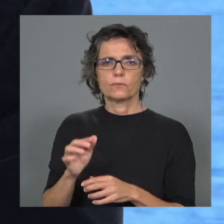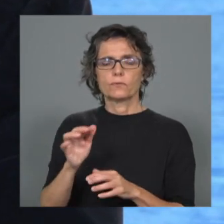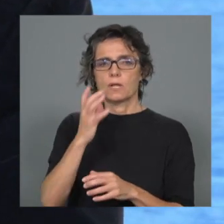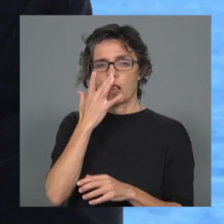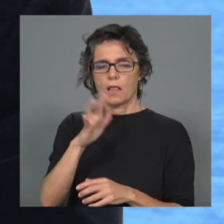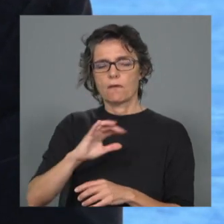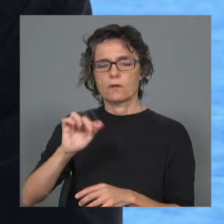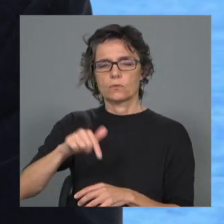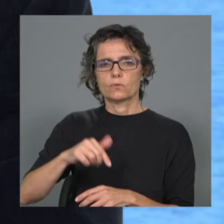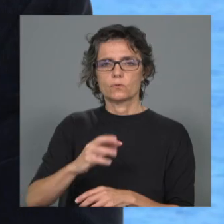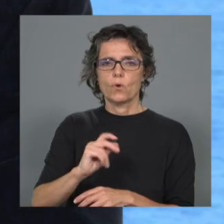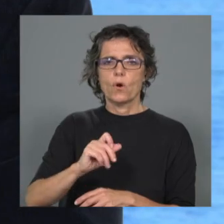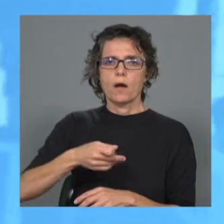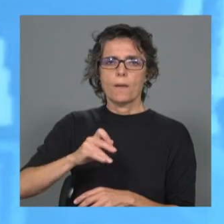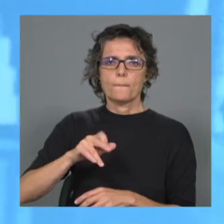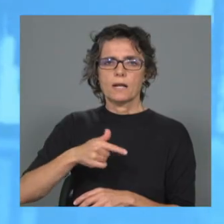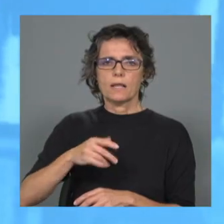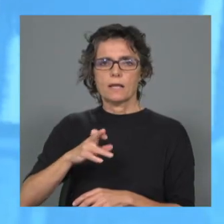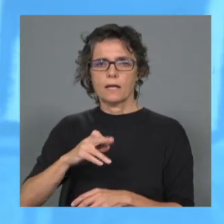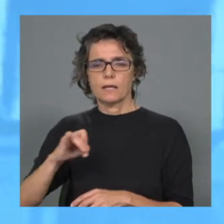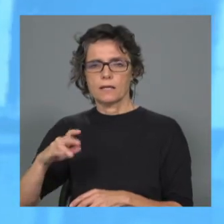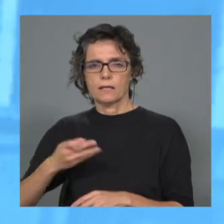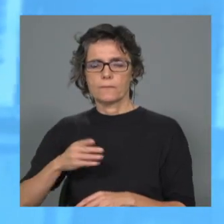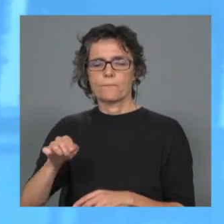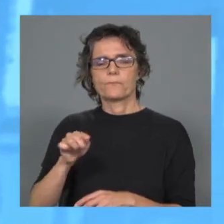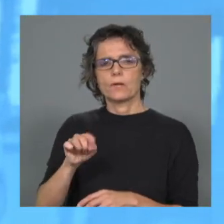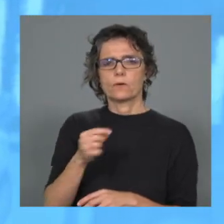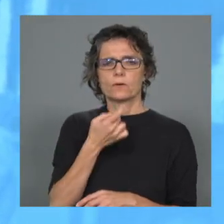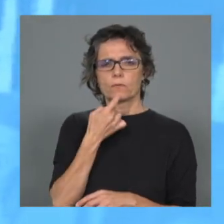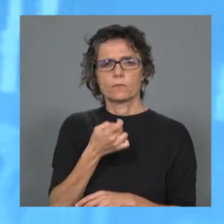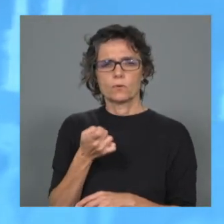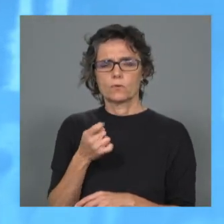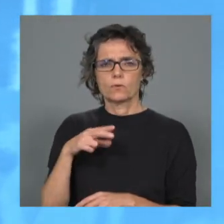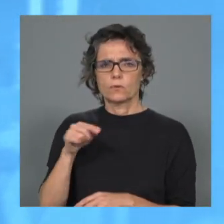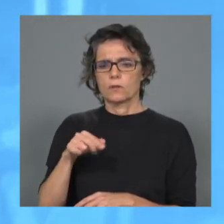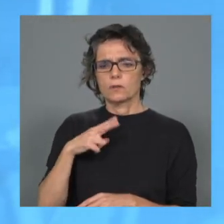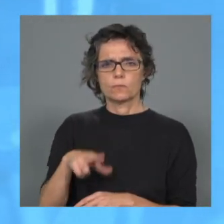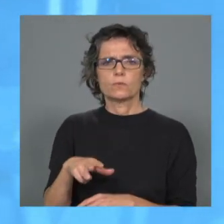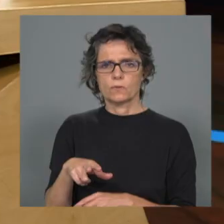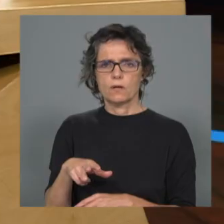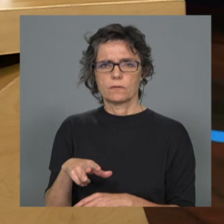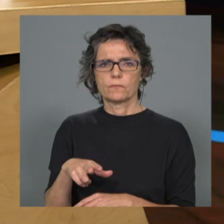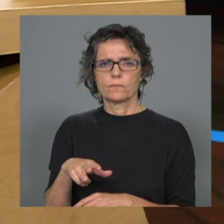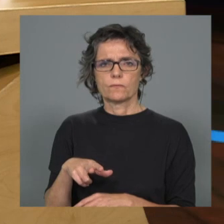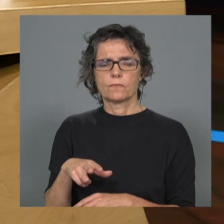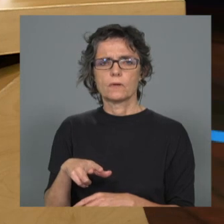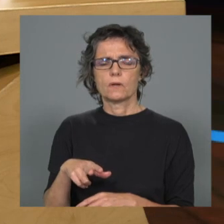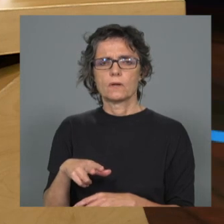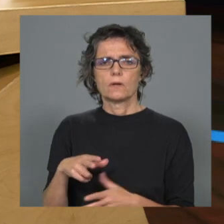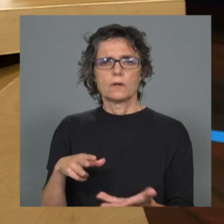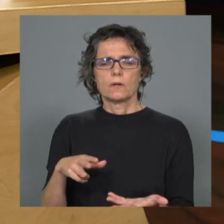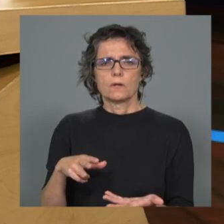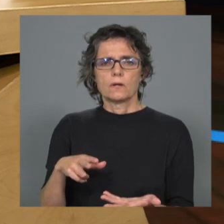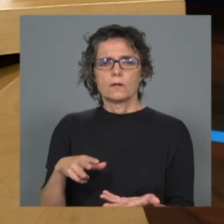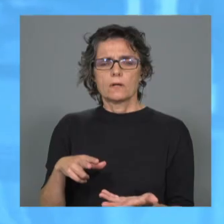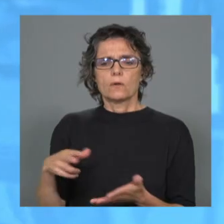na África do Sul. E porquê é que chegam a Portugal? Em que contexto é que reconhecem para ser propício propor